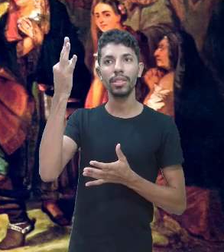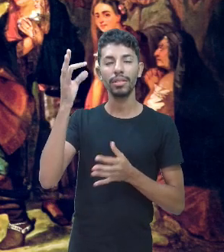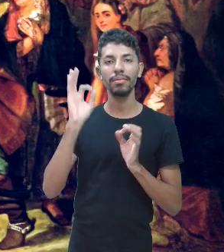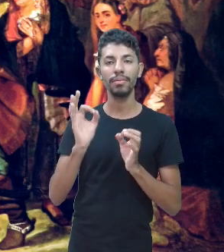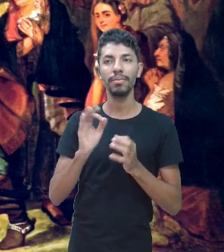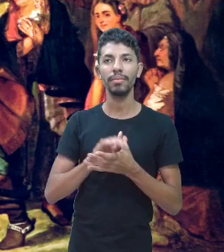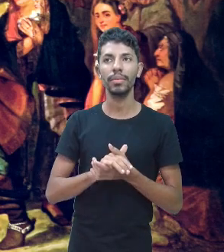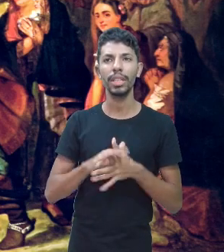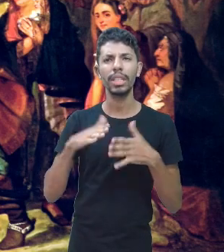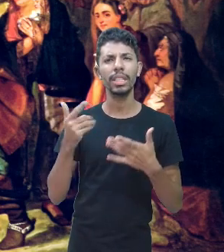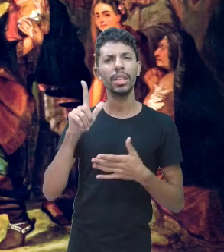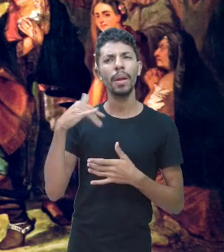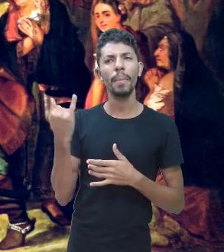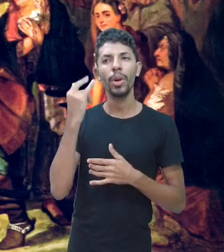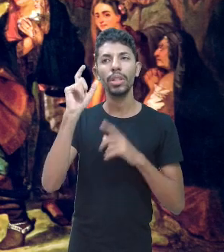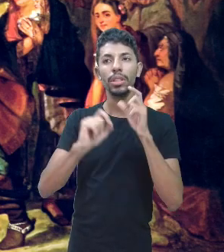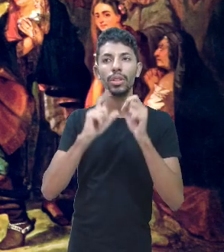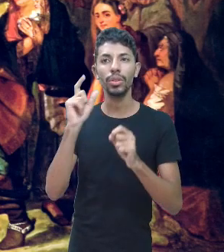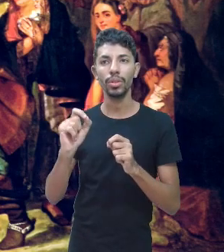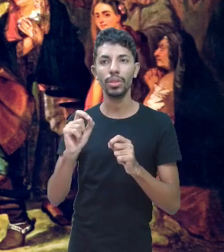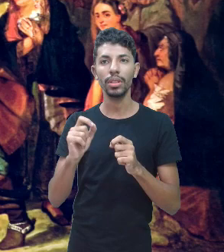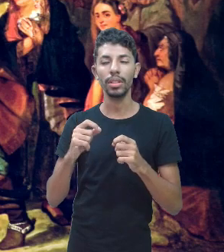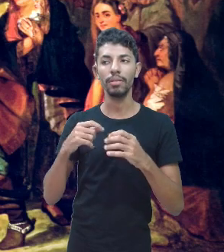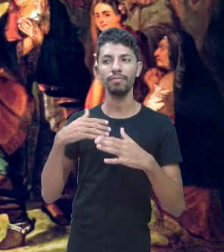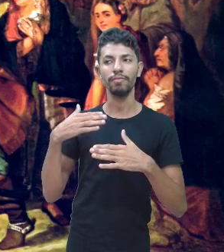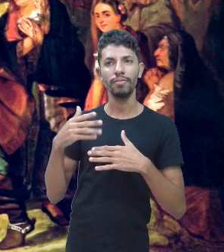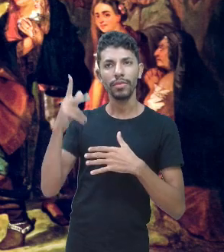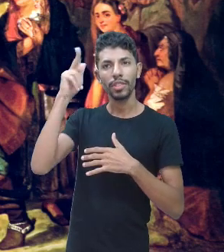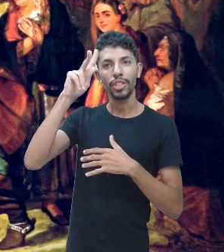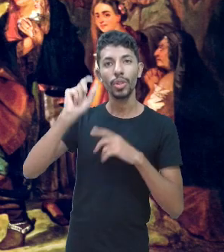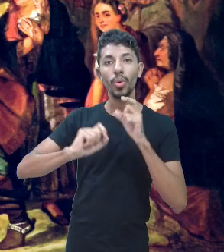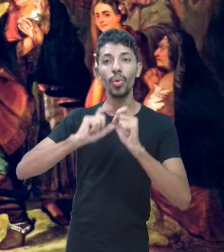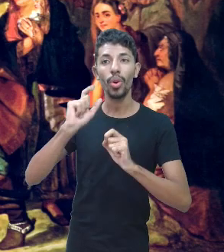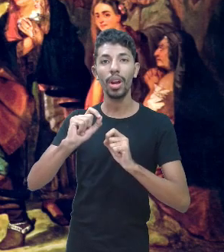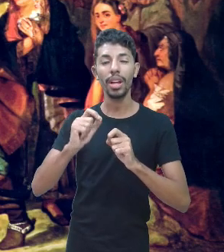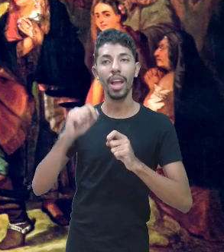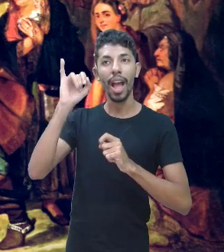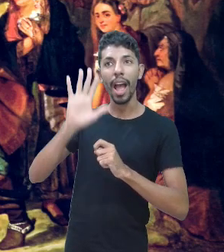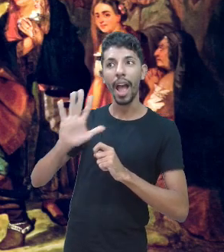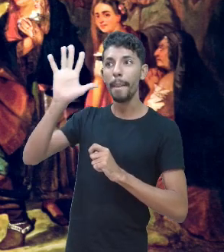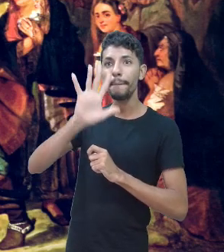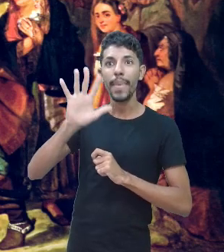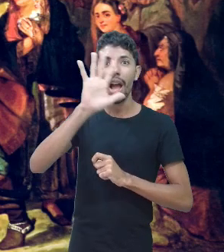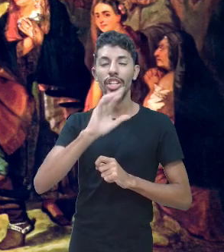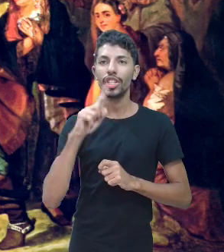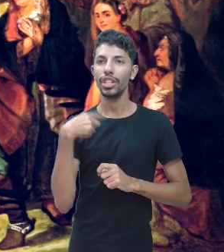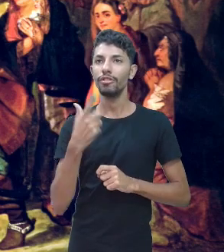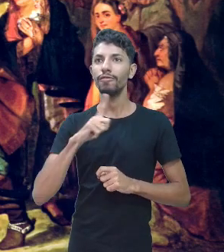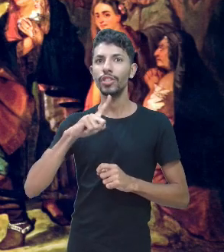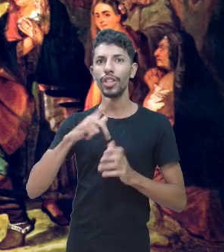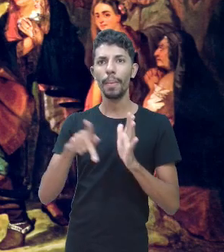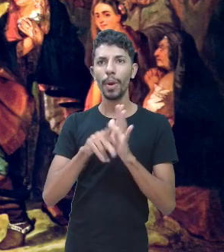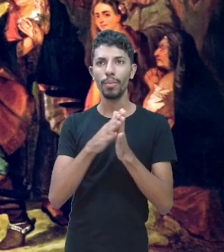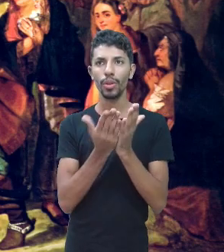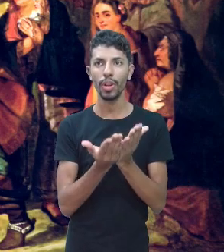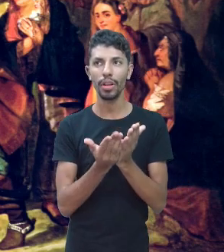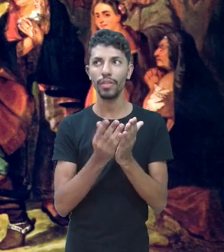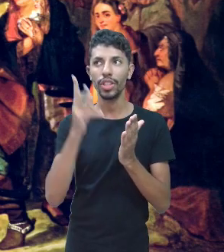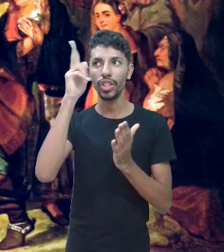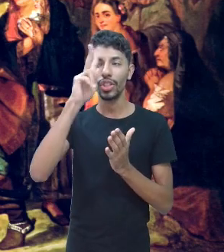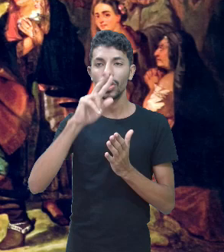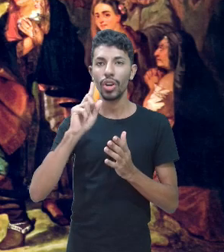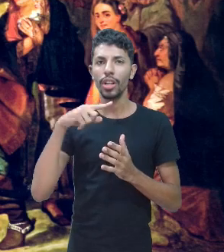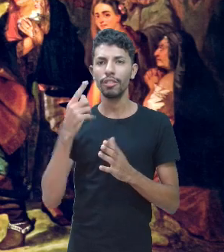uma questão importante quando a gente pensa sempre em história é justamente que as imagens que nós temos, que estão nos livros de história, que a gente encontra